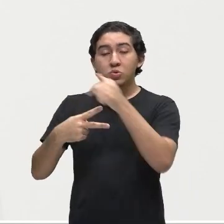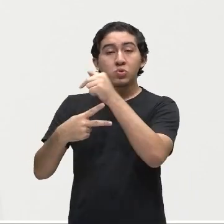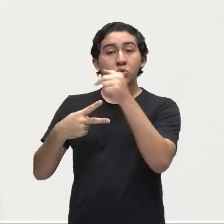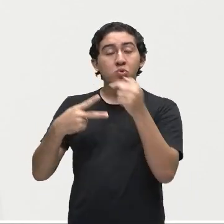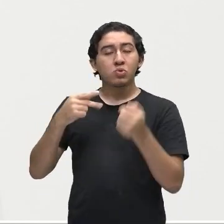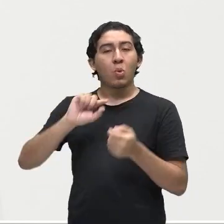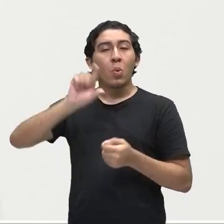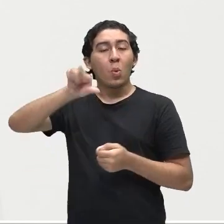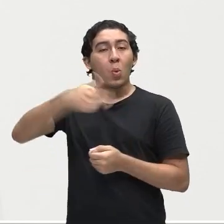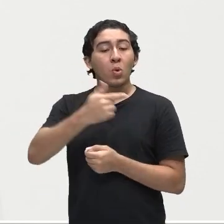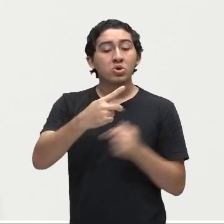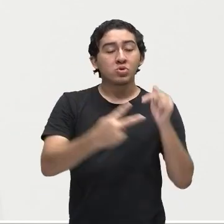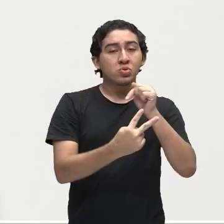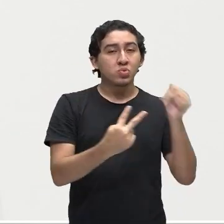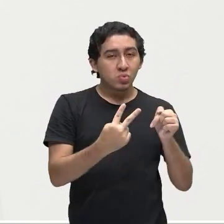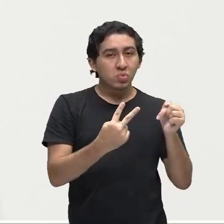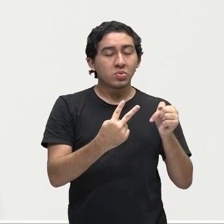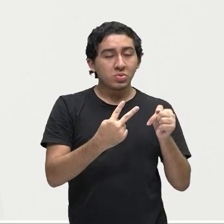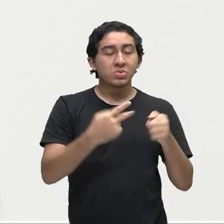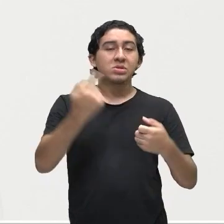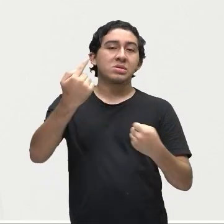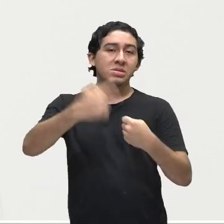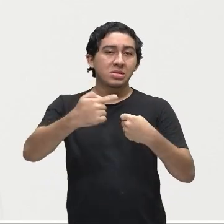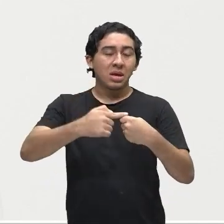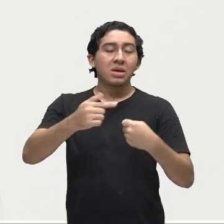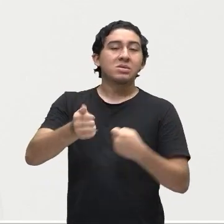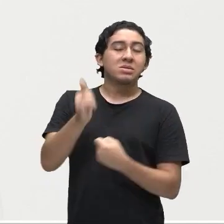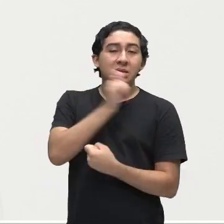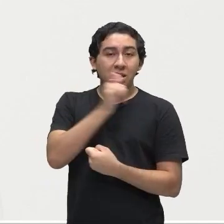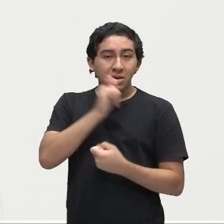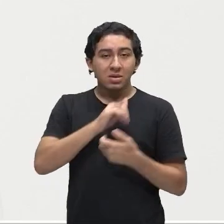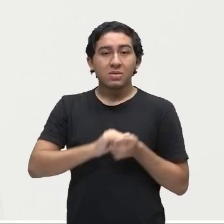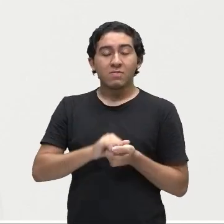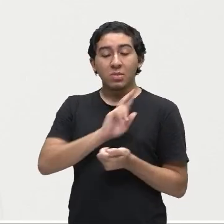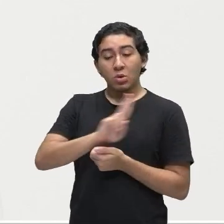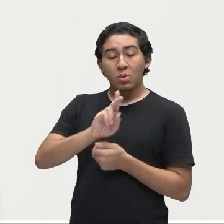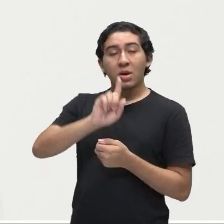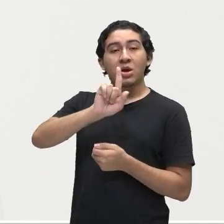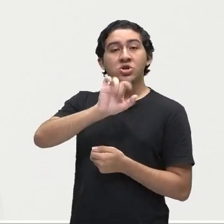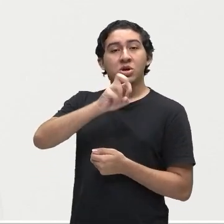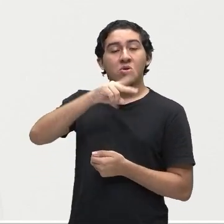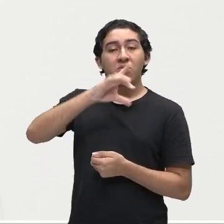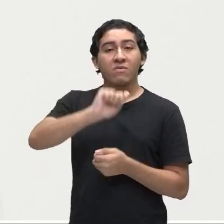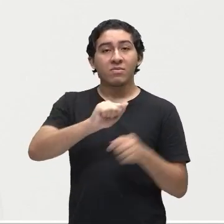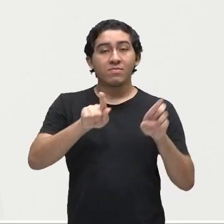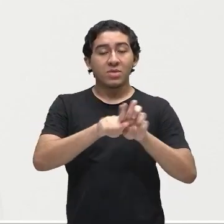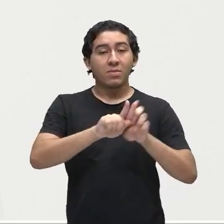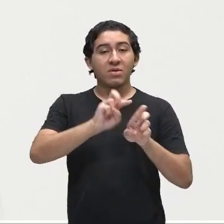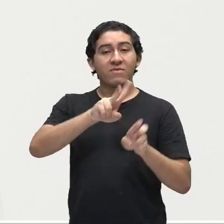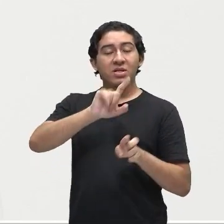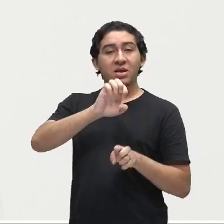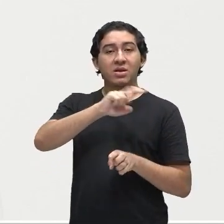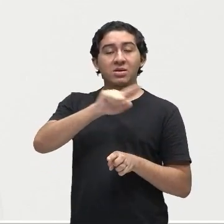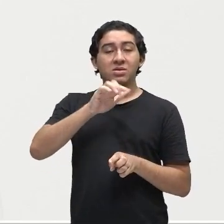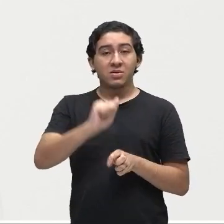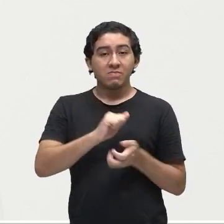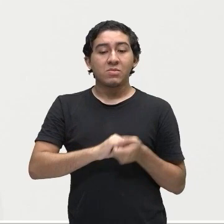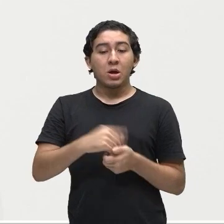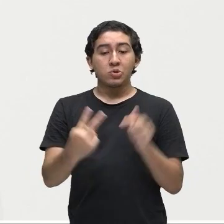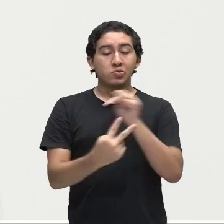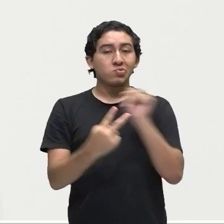cidades italianas, Gênova e Veneza. Vão ser duas cidades extremamente ricas, vão